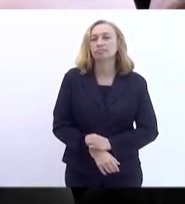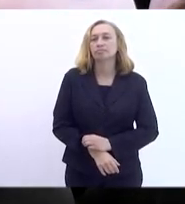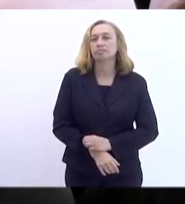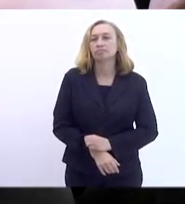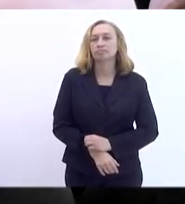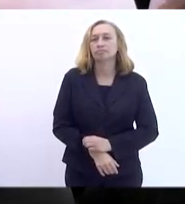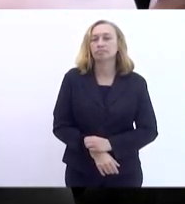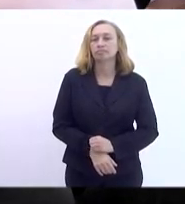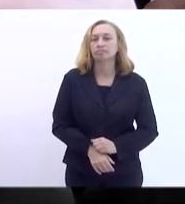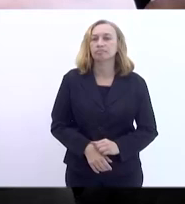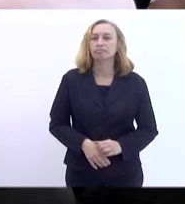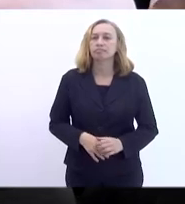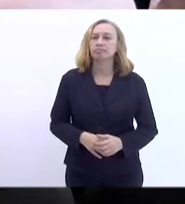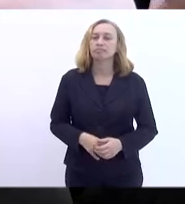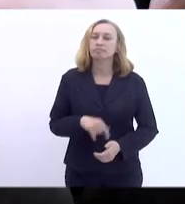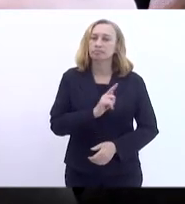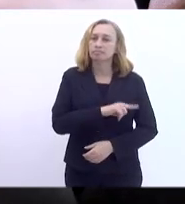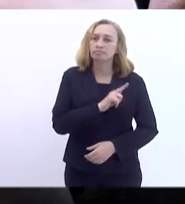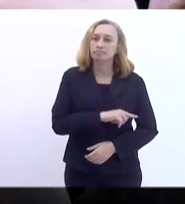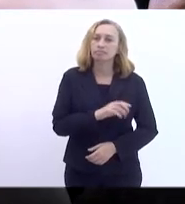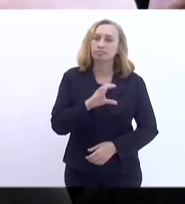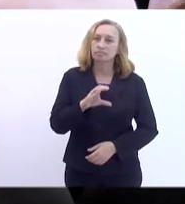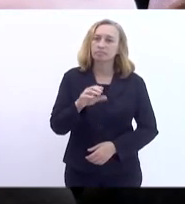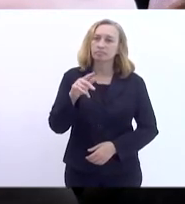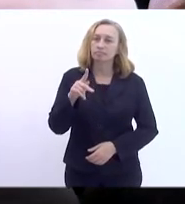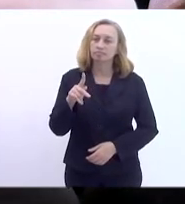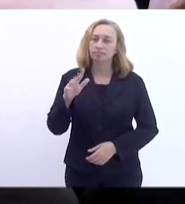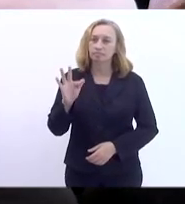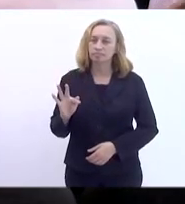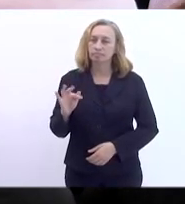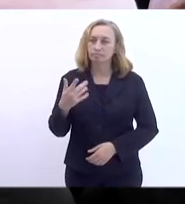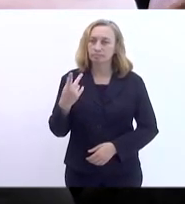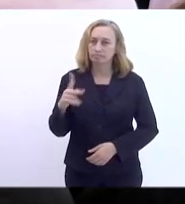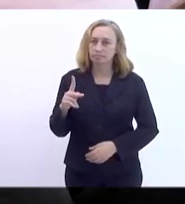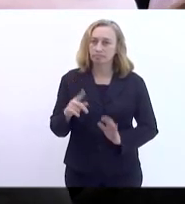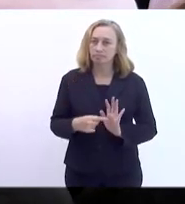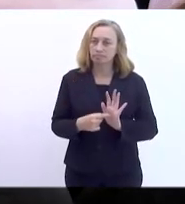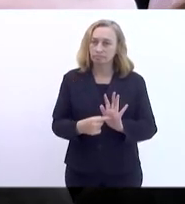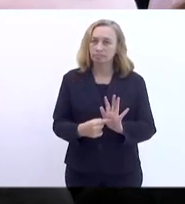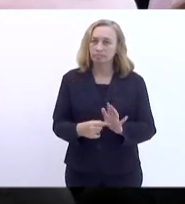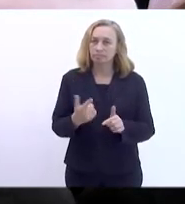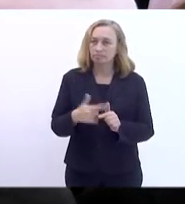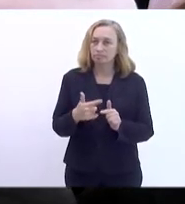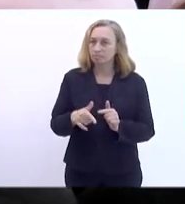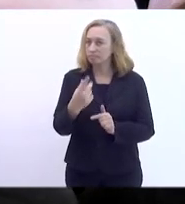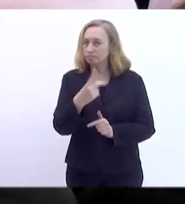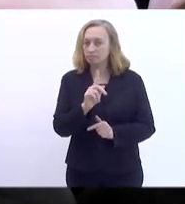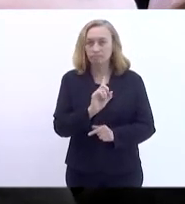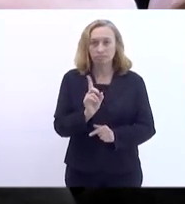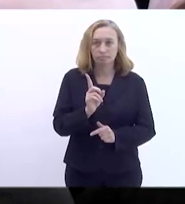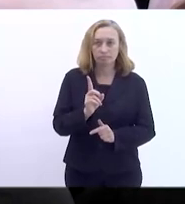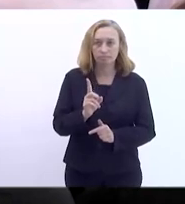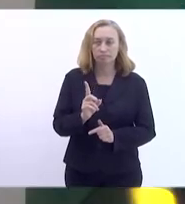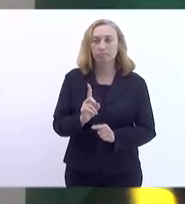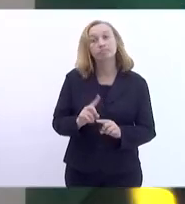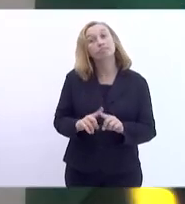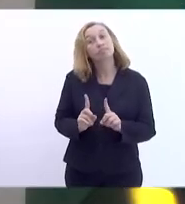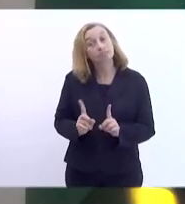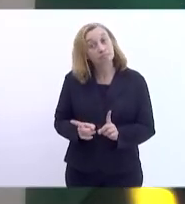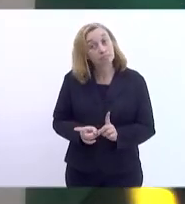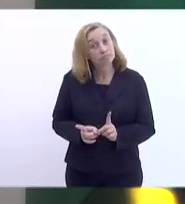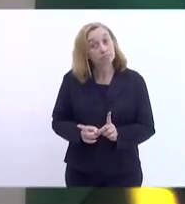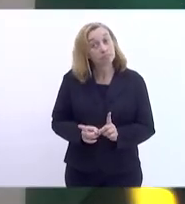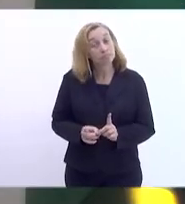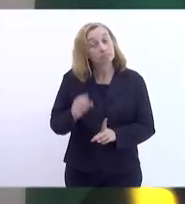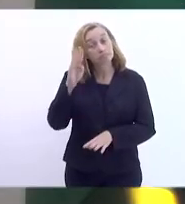legítimo recheio do receita do gestor que é o cpf dele que está exposto ali no problema que não foi ele que originou inicialmente mas